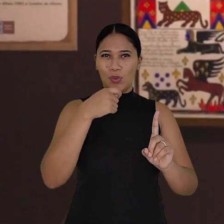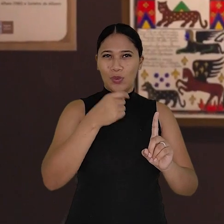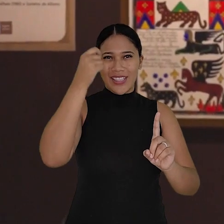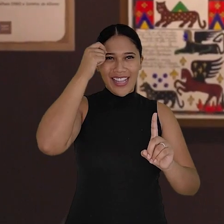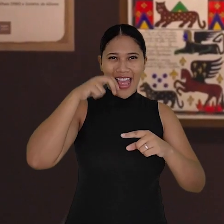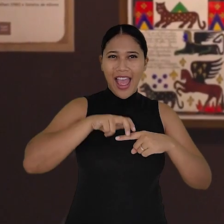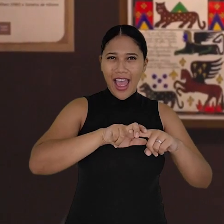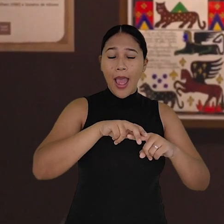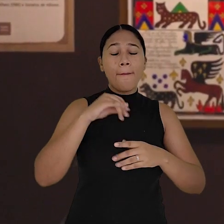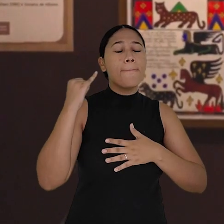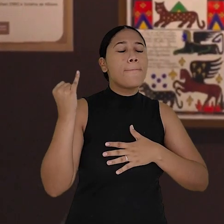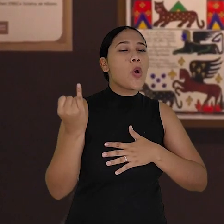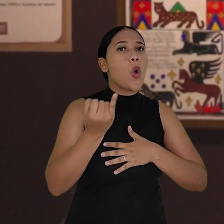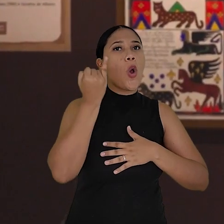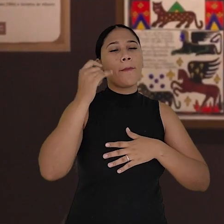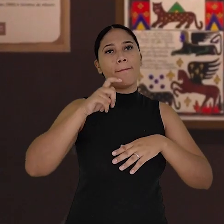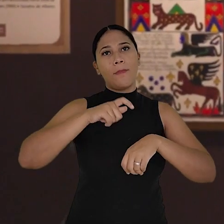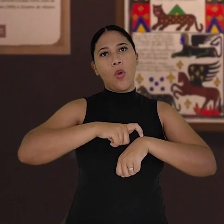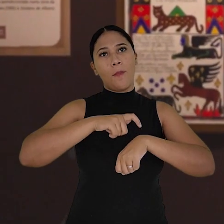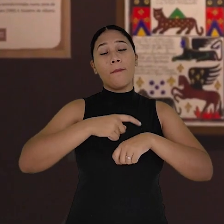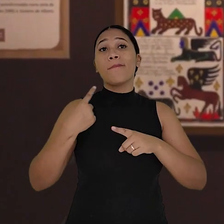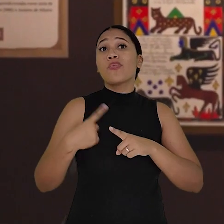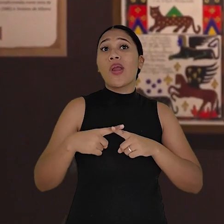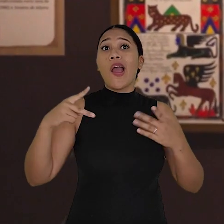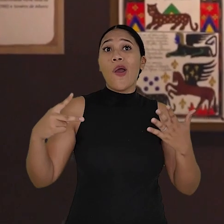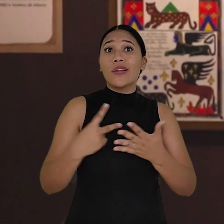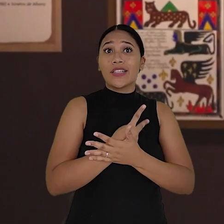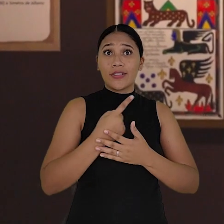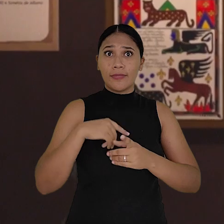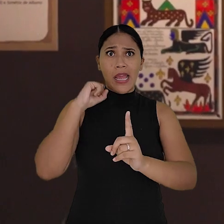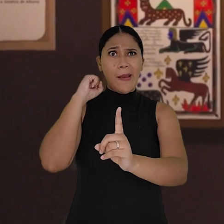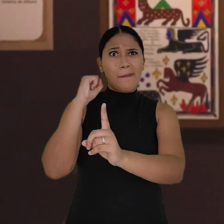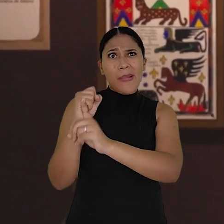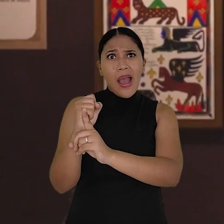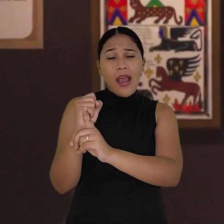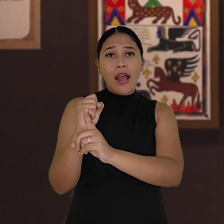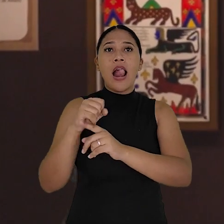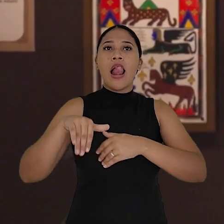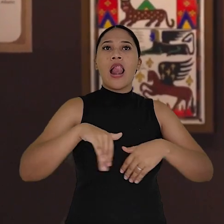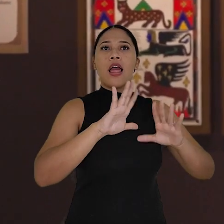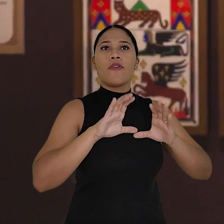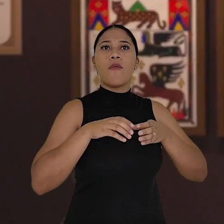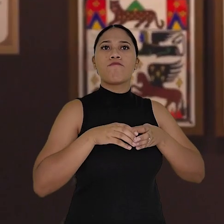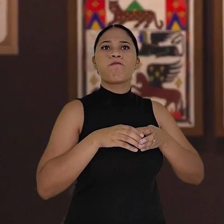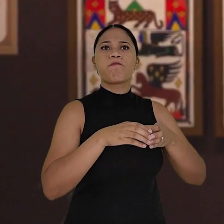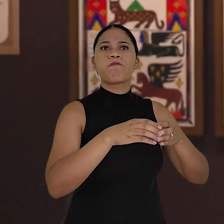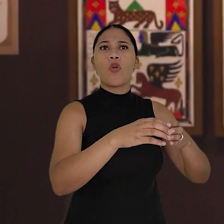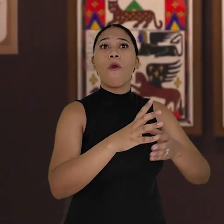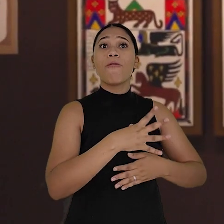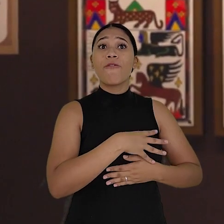muito importante nesse momento, porque quando acontece essa morte, ela leva os filhos